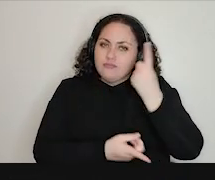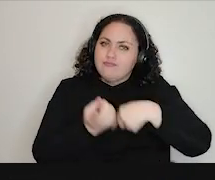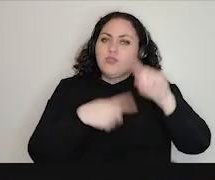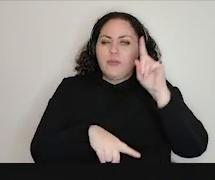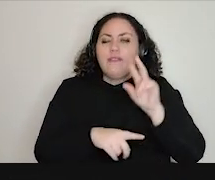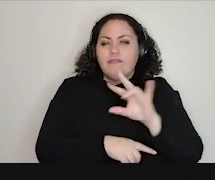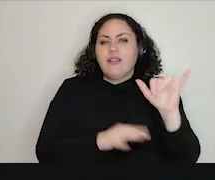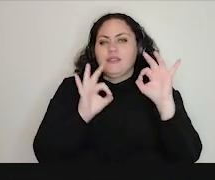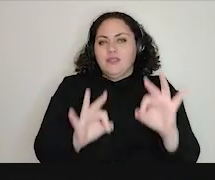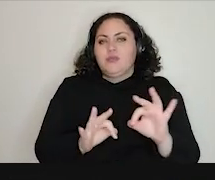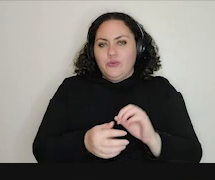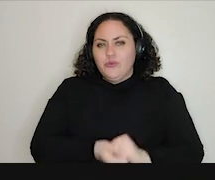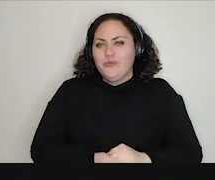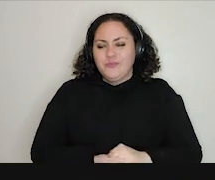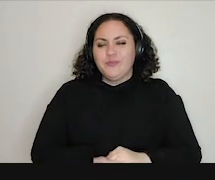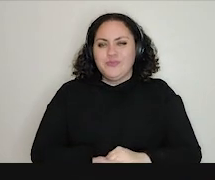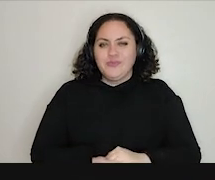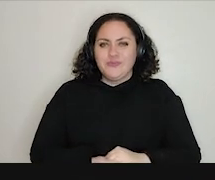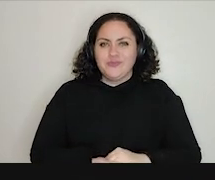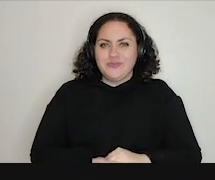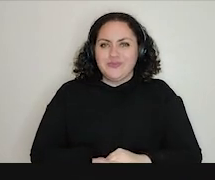certo.